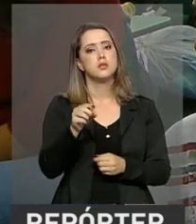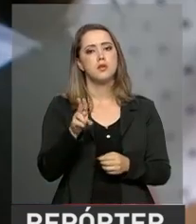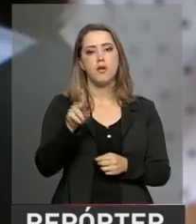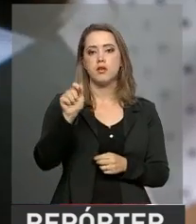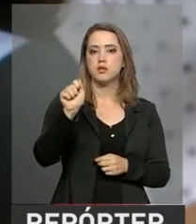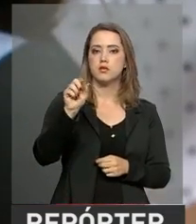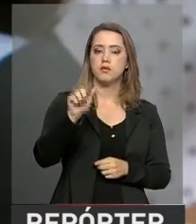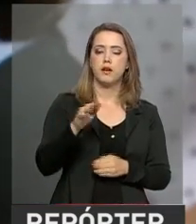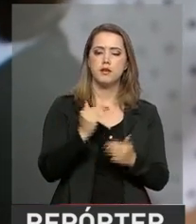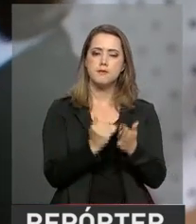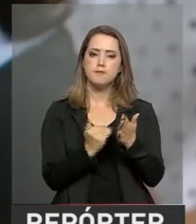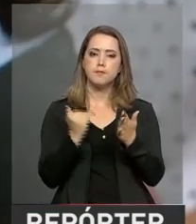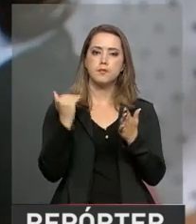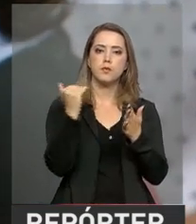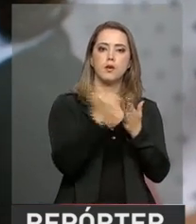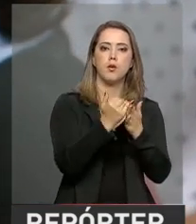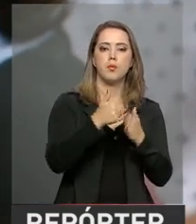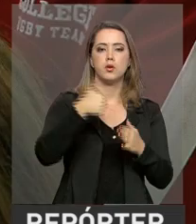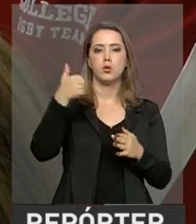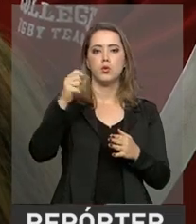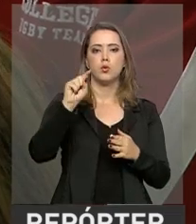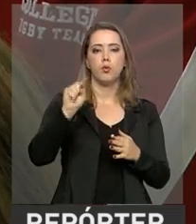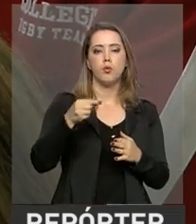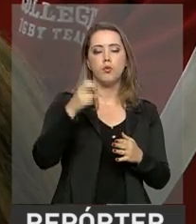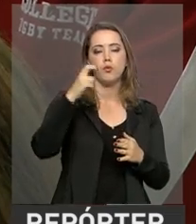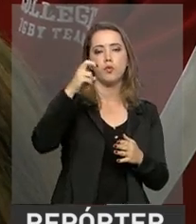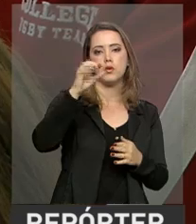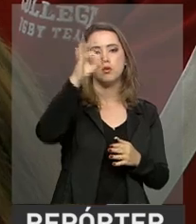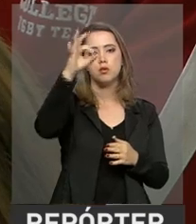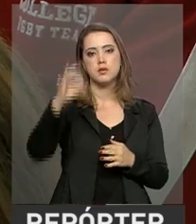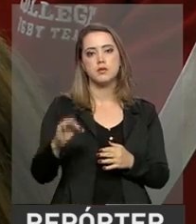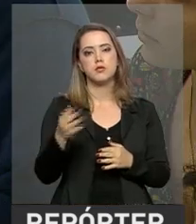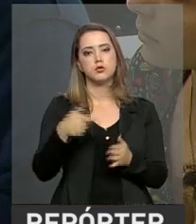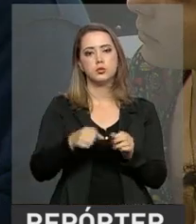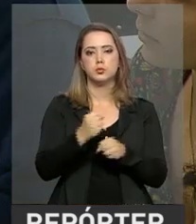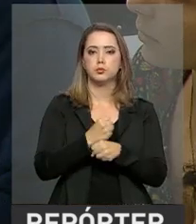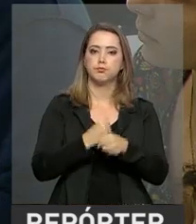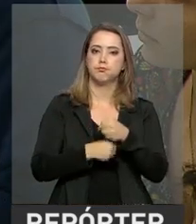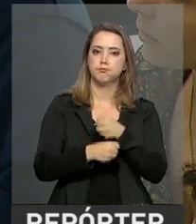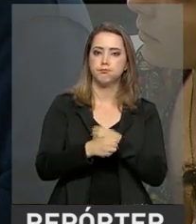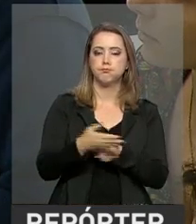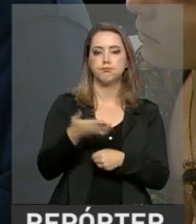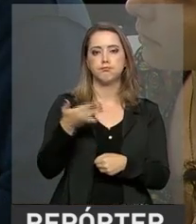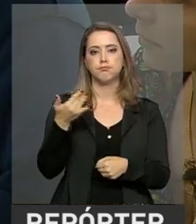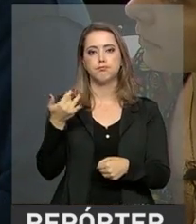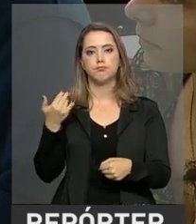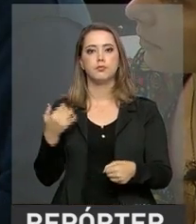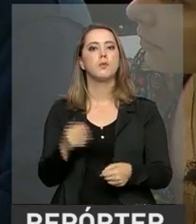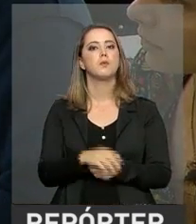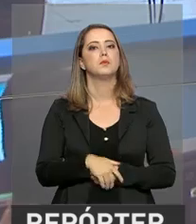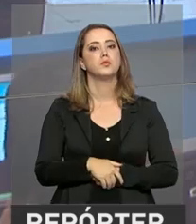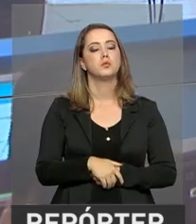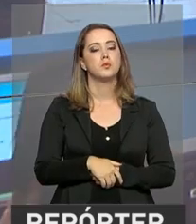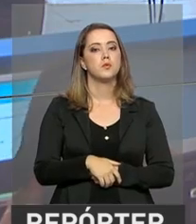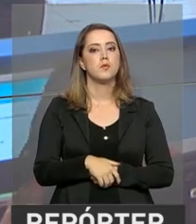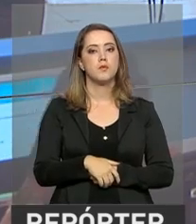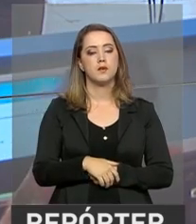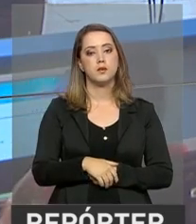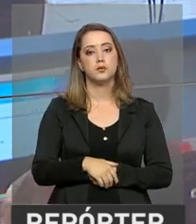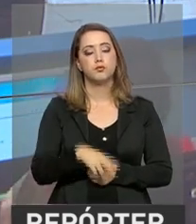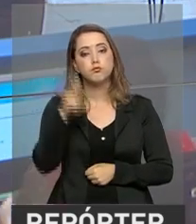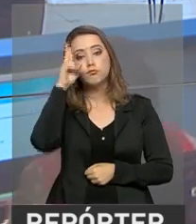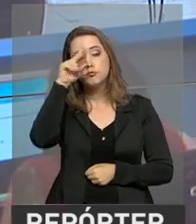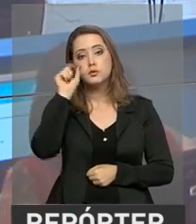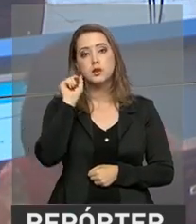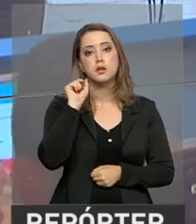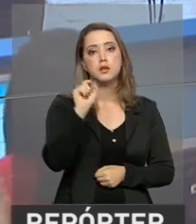SISU aumentou 1,5% em relação às ofertadas no segundo semestre de 2015. Lembrando